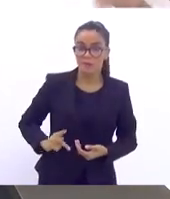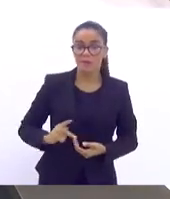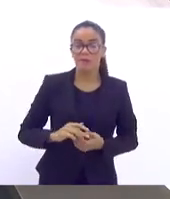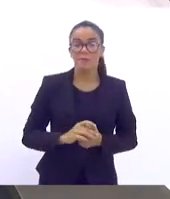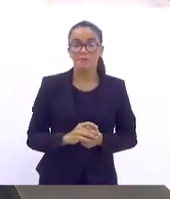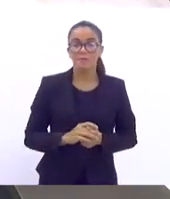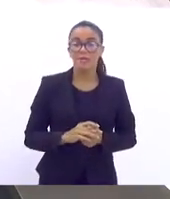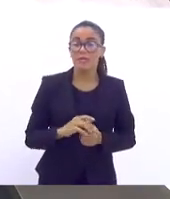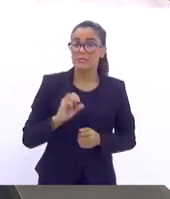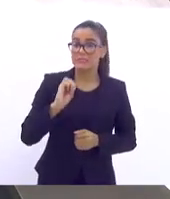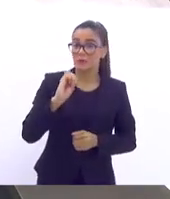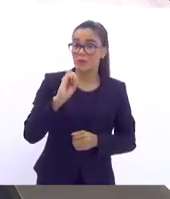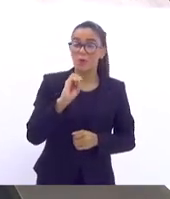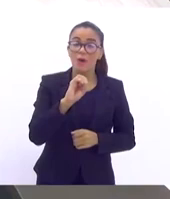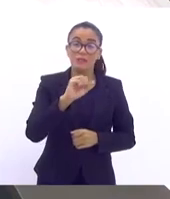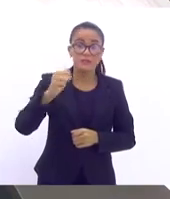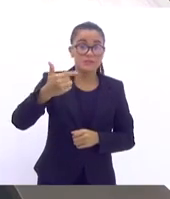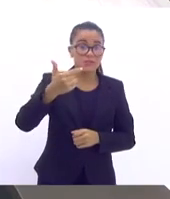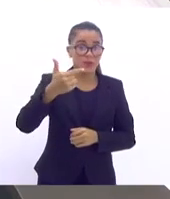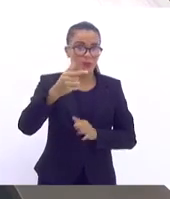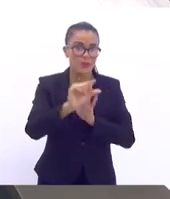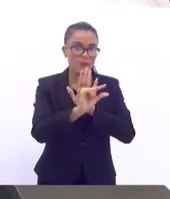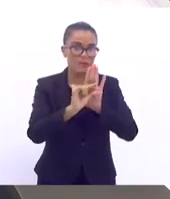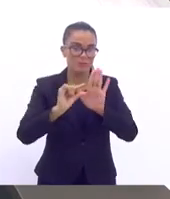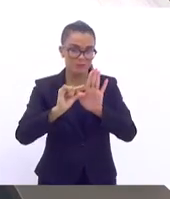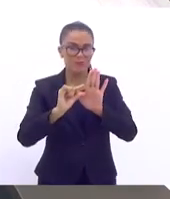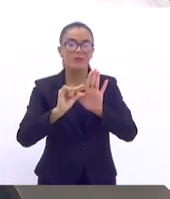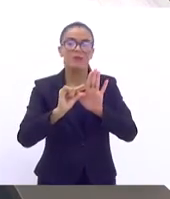uma submenda revogando